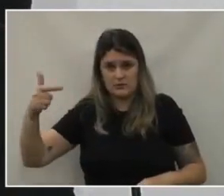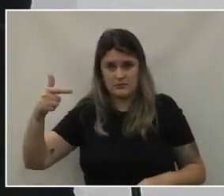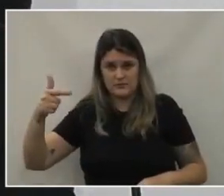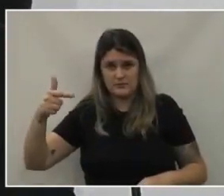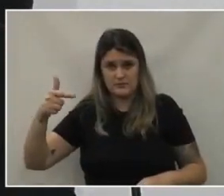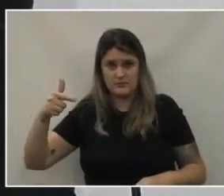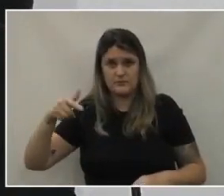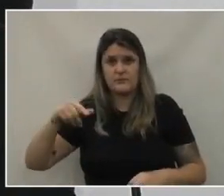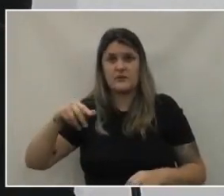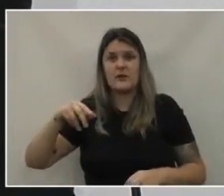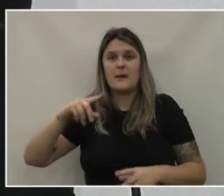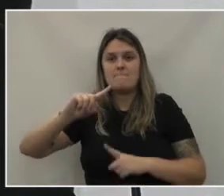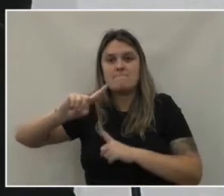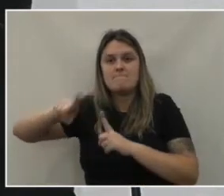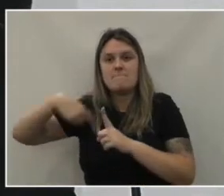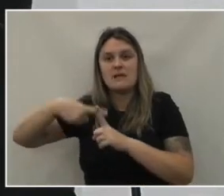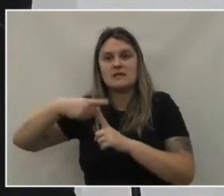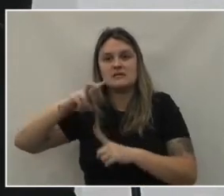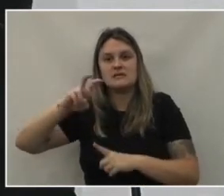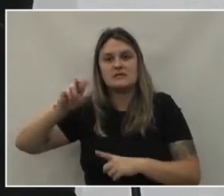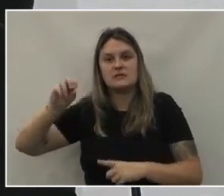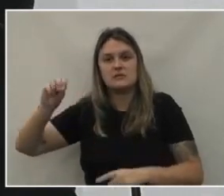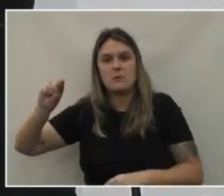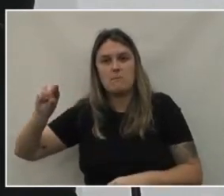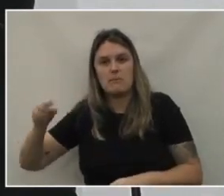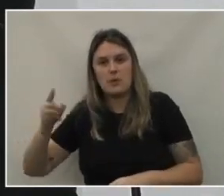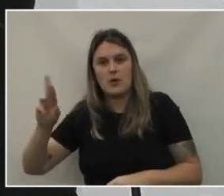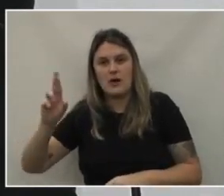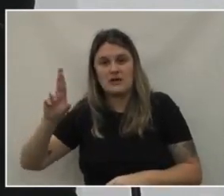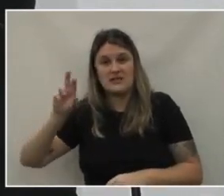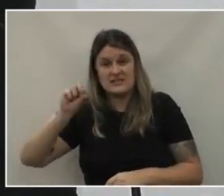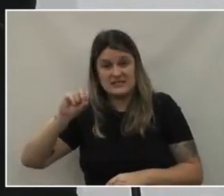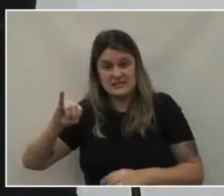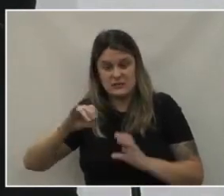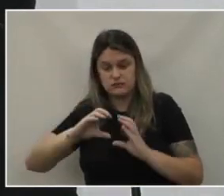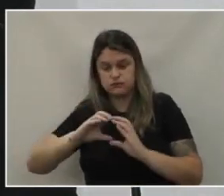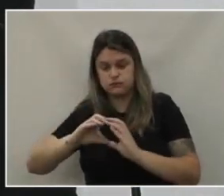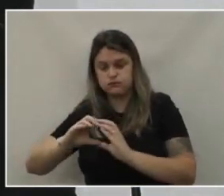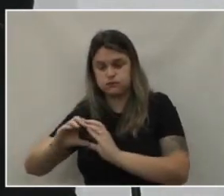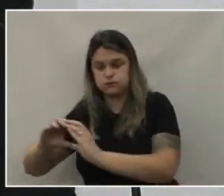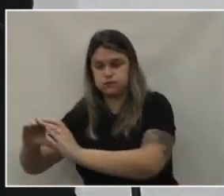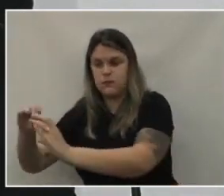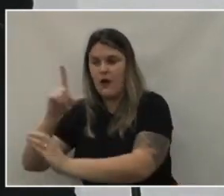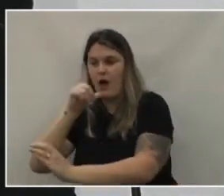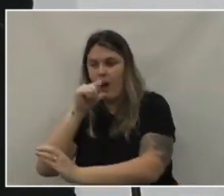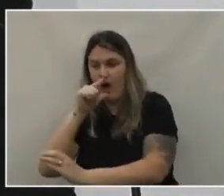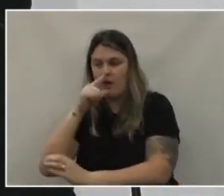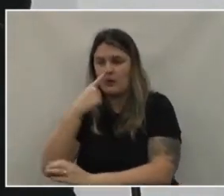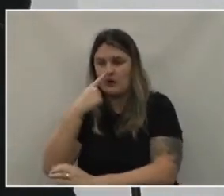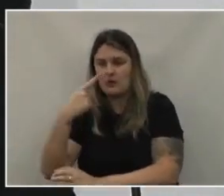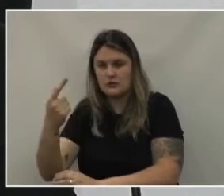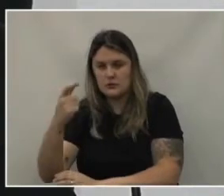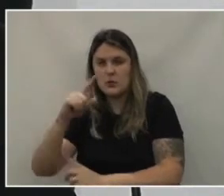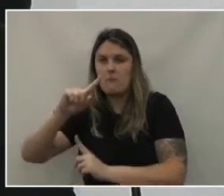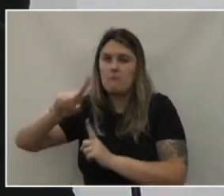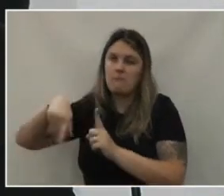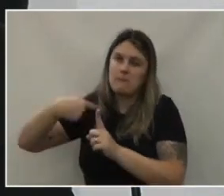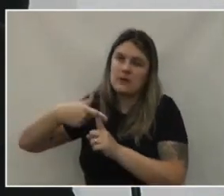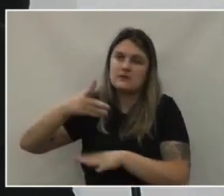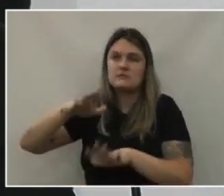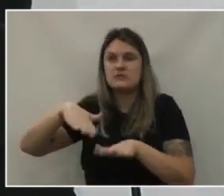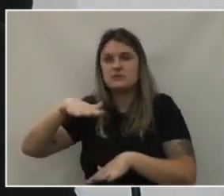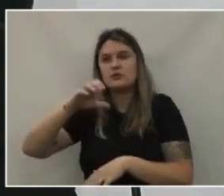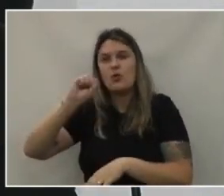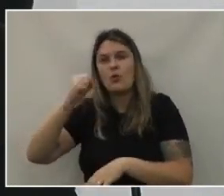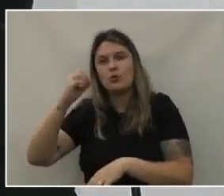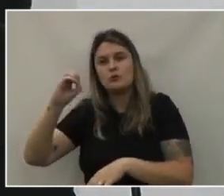mais R$ 500 mil. Se for para colocar tubo, tem mais, no mínimo, 800